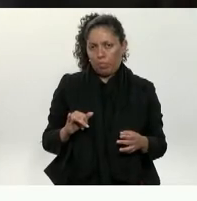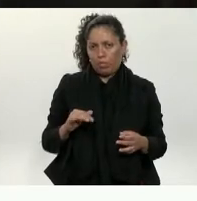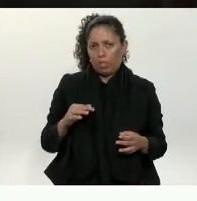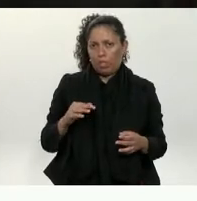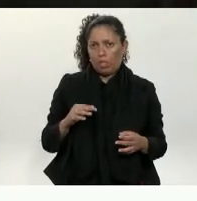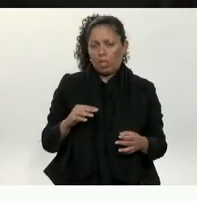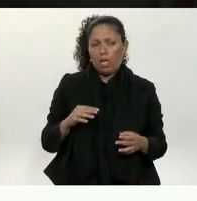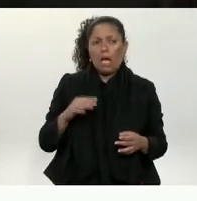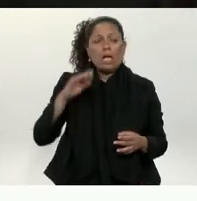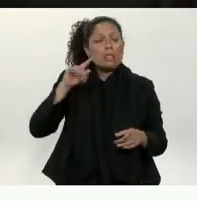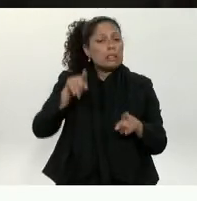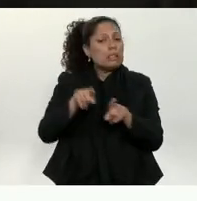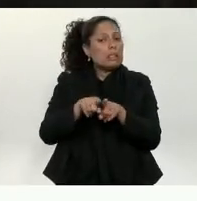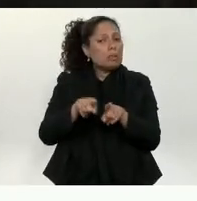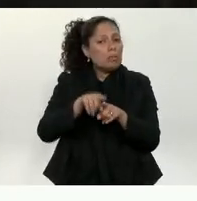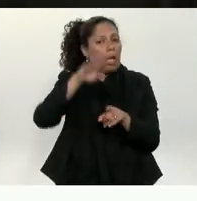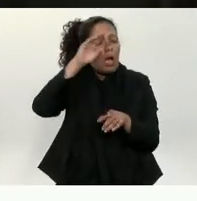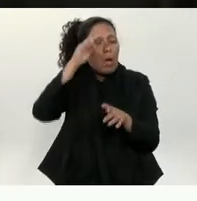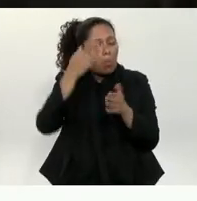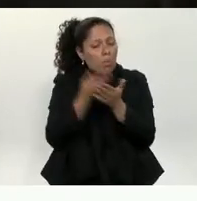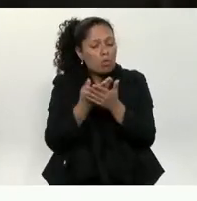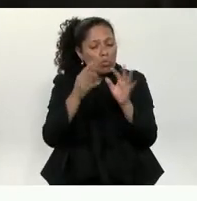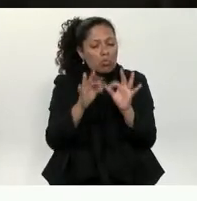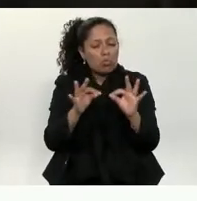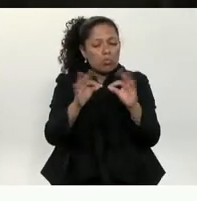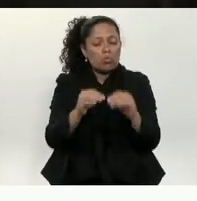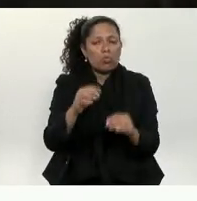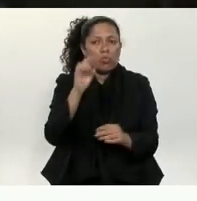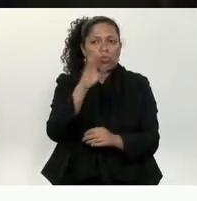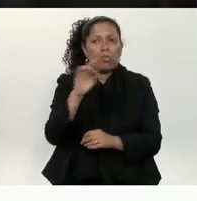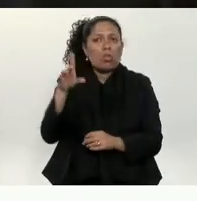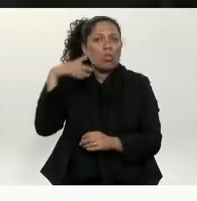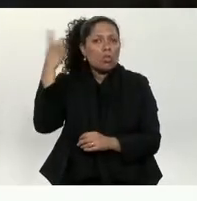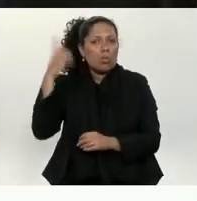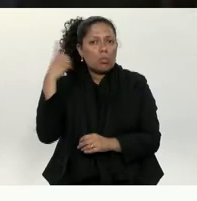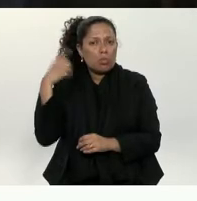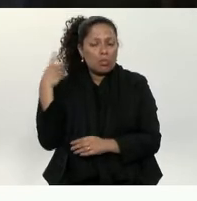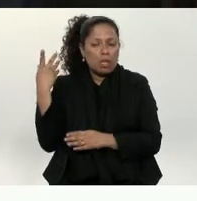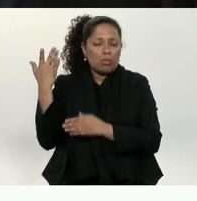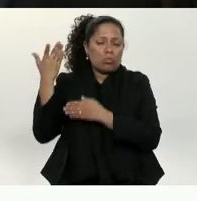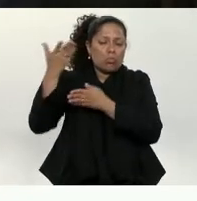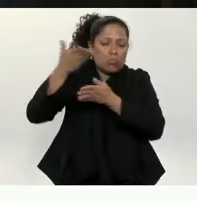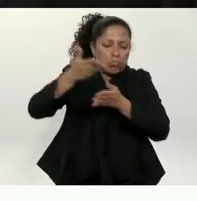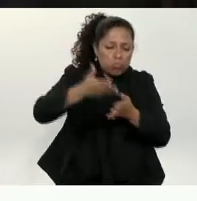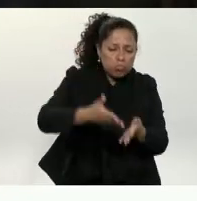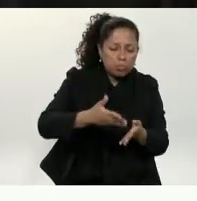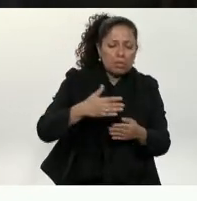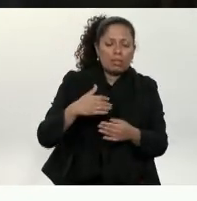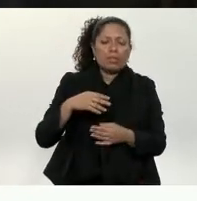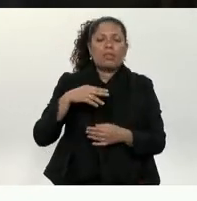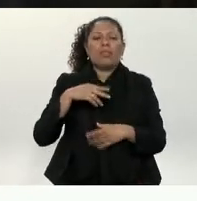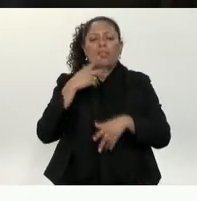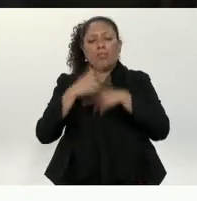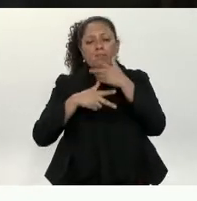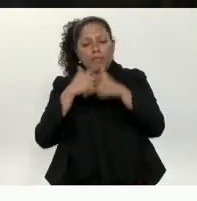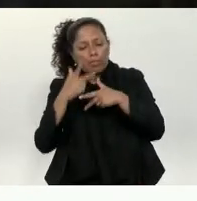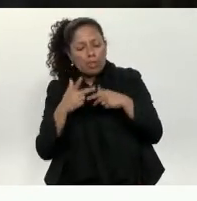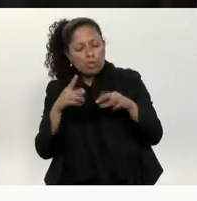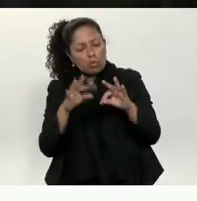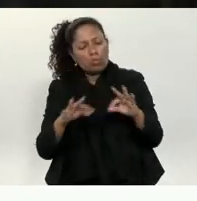cada deputado aqui, cada pessoa que participou desse segmento de apresentações, a gente acabou